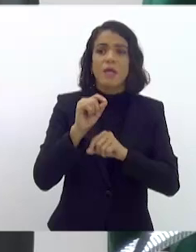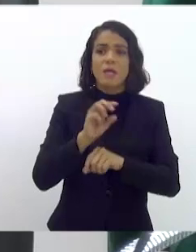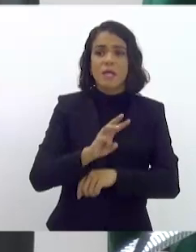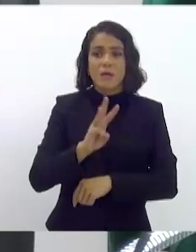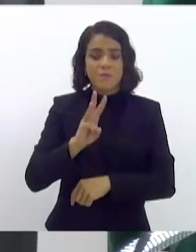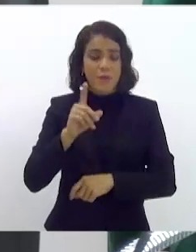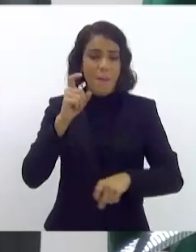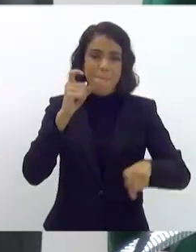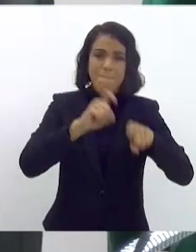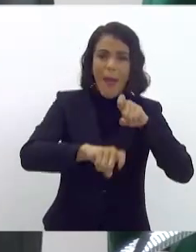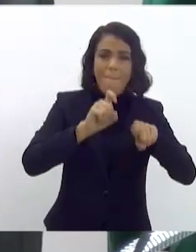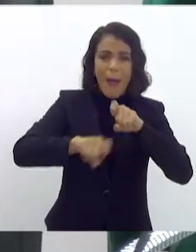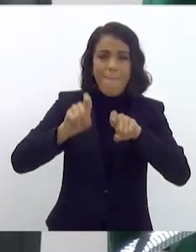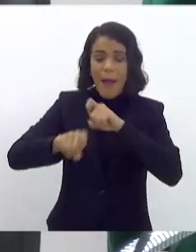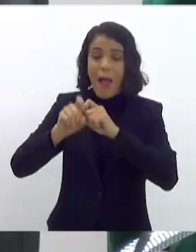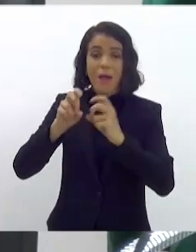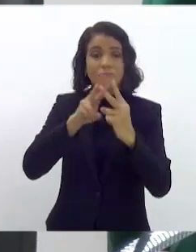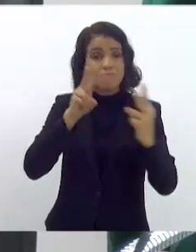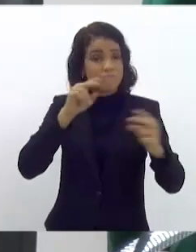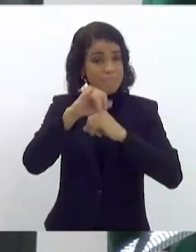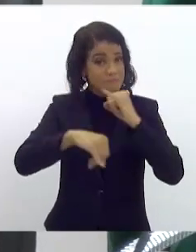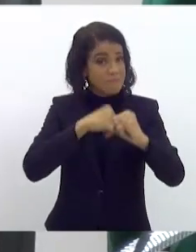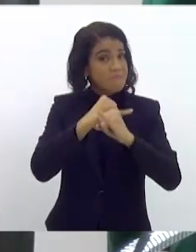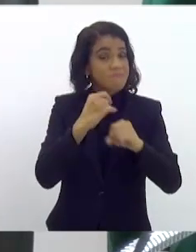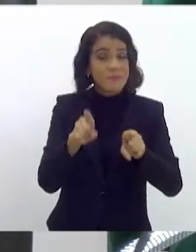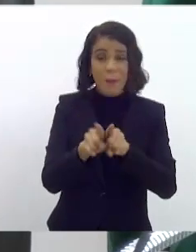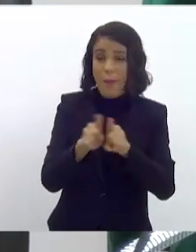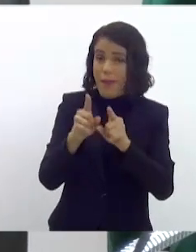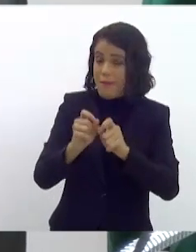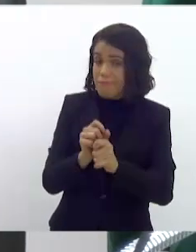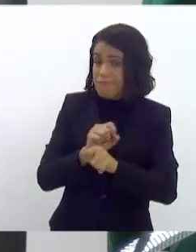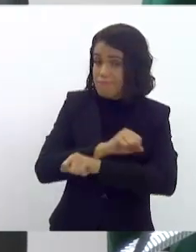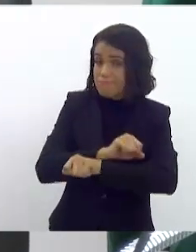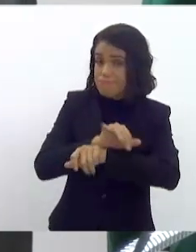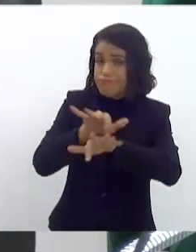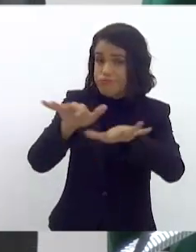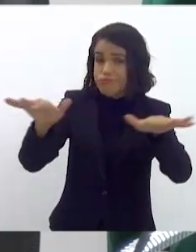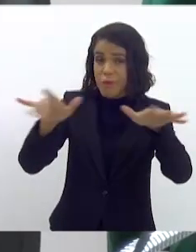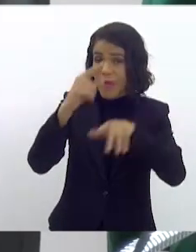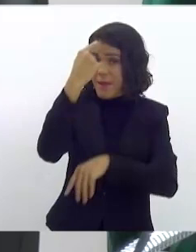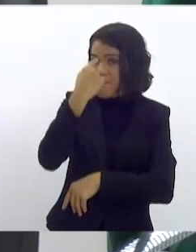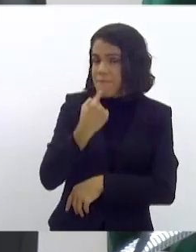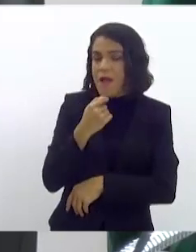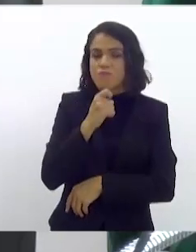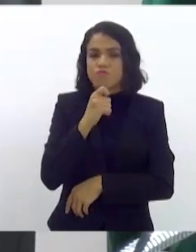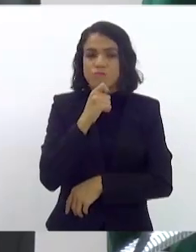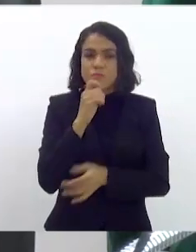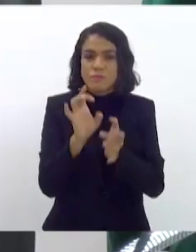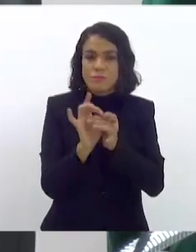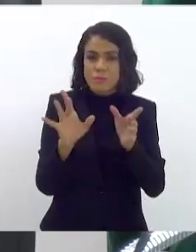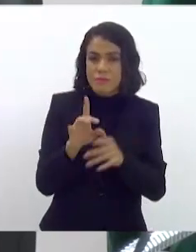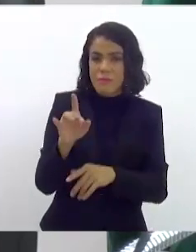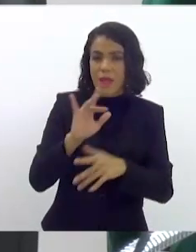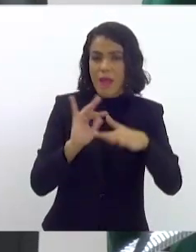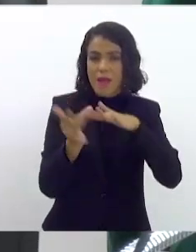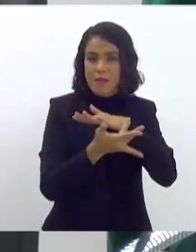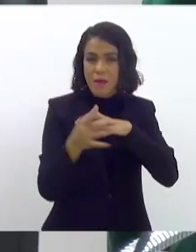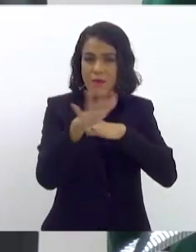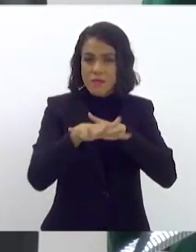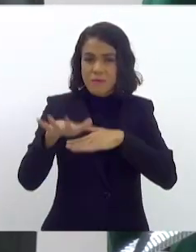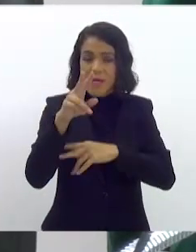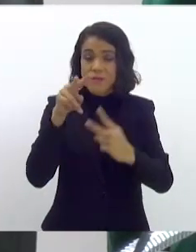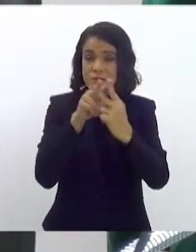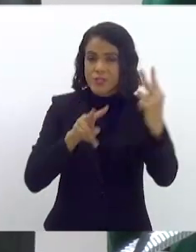cyberbullying sexual contra as mulheres jovens e a disseminação não consensual de imagens, que já foi mostrado num vídeo. As redes sociais são um espaço virtual e o